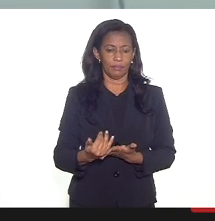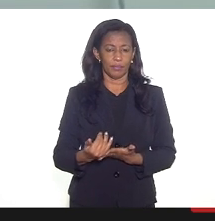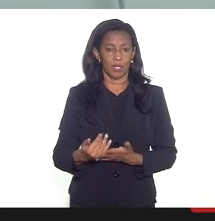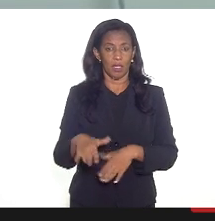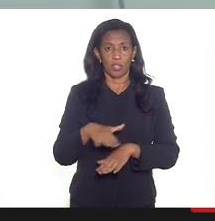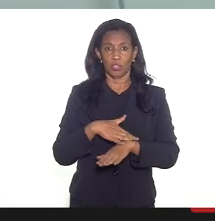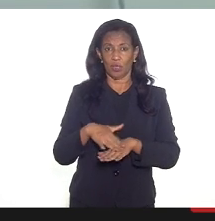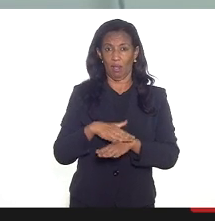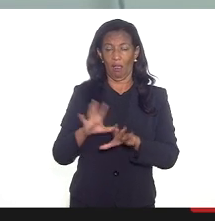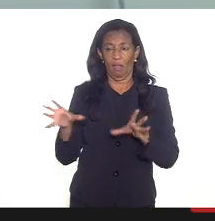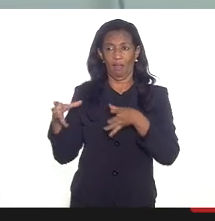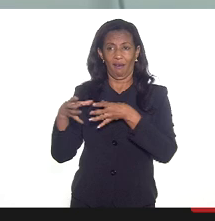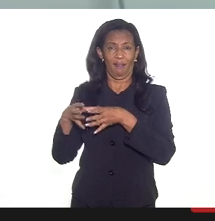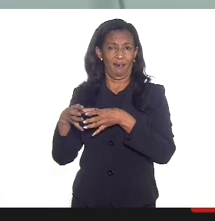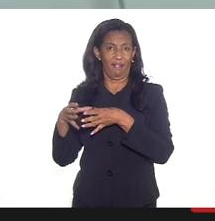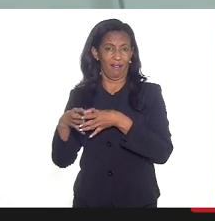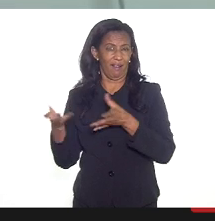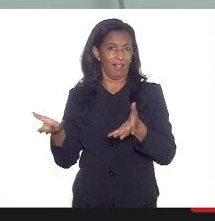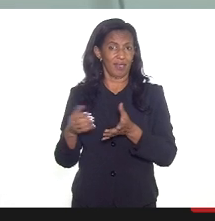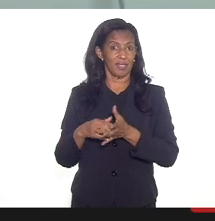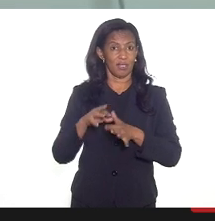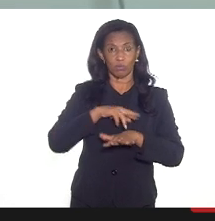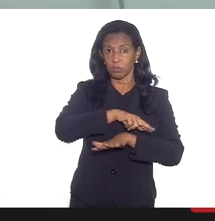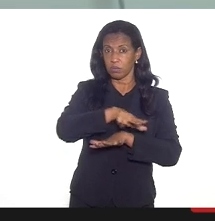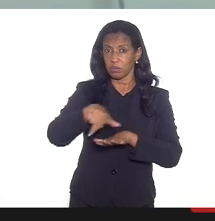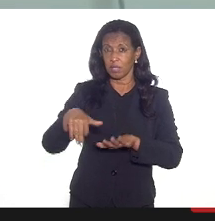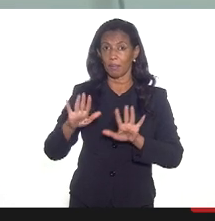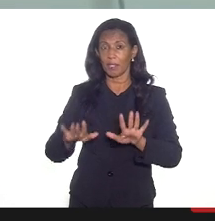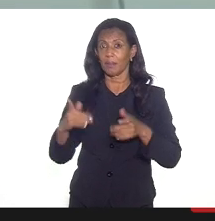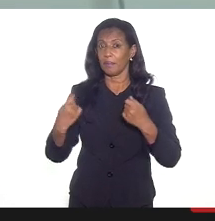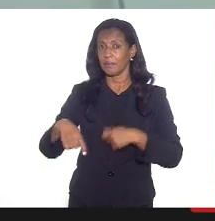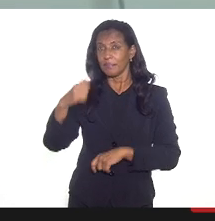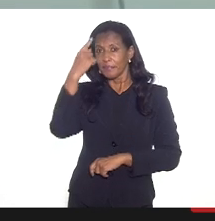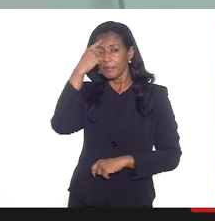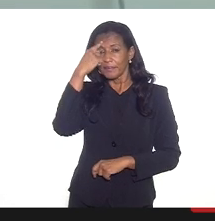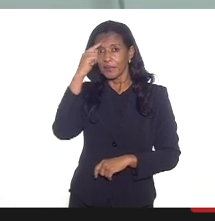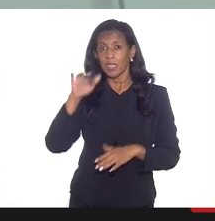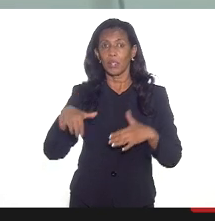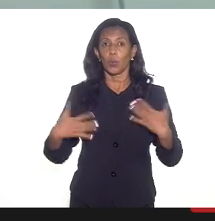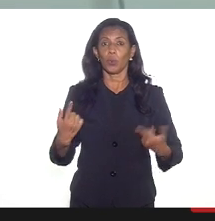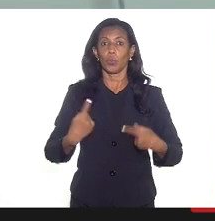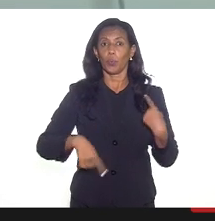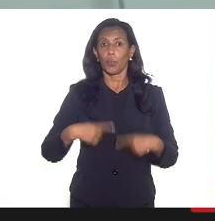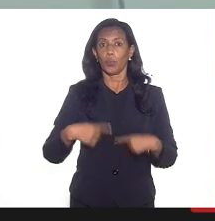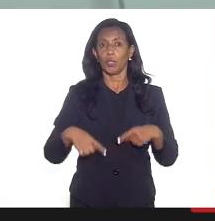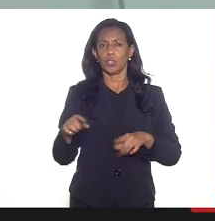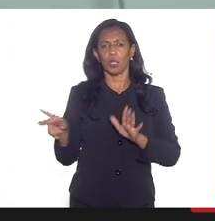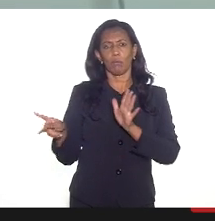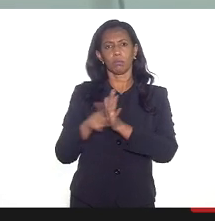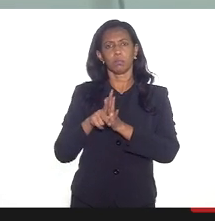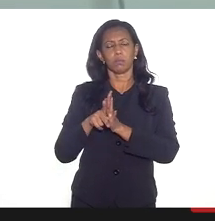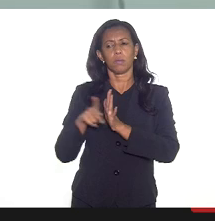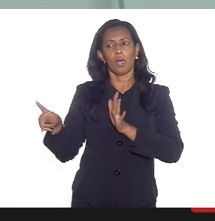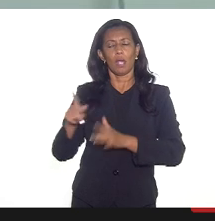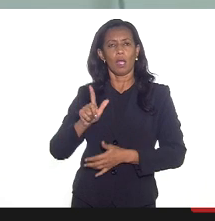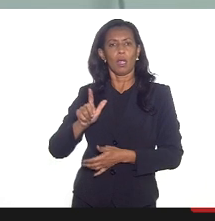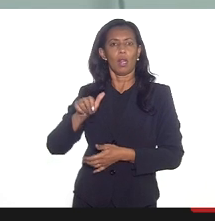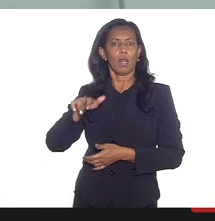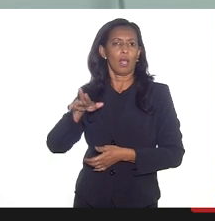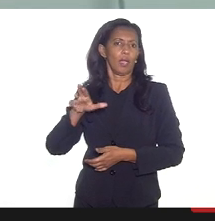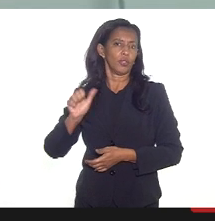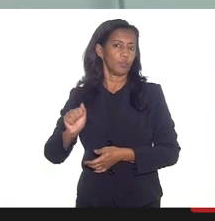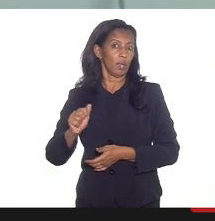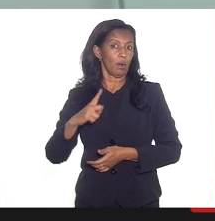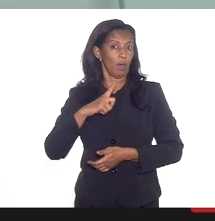de raça, de classe, de todas essas questões, mas também precisam ser pensadas enquanto políticas específicas para lésbicas, porque